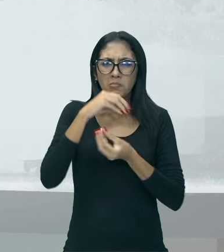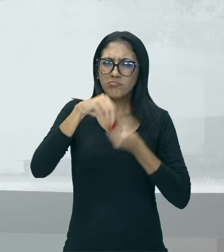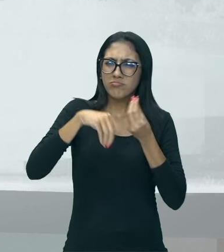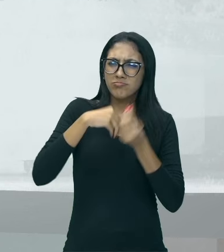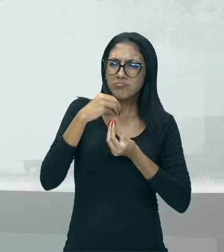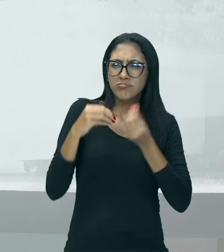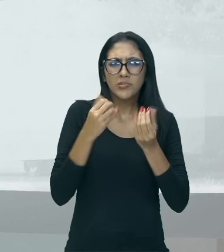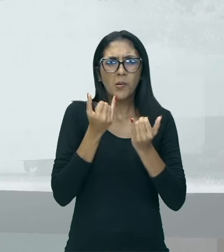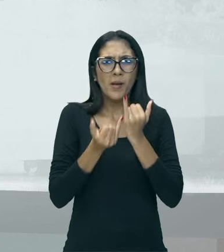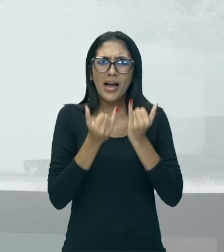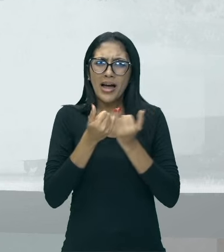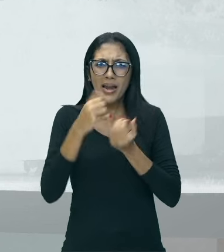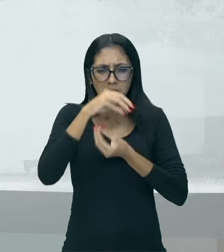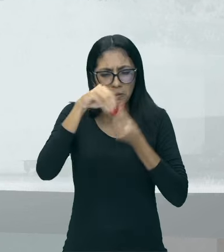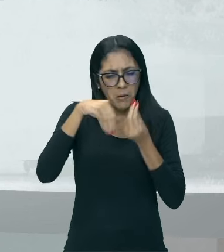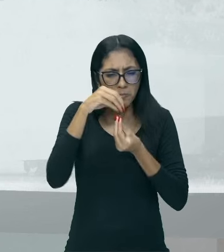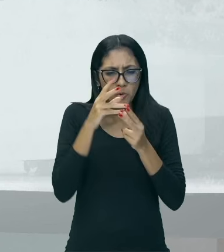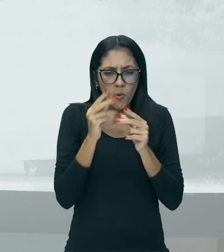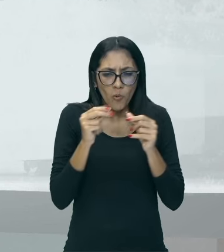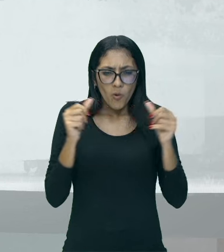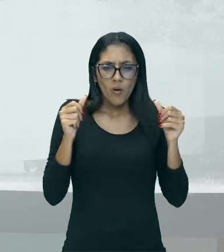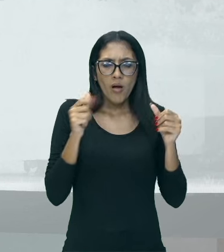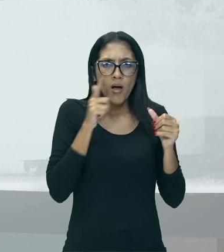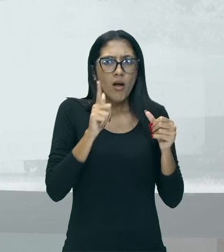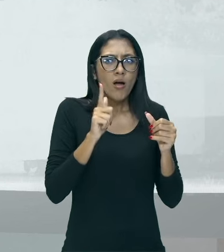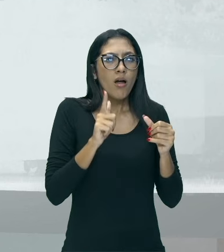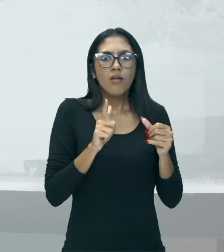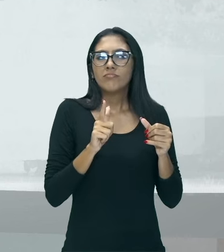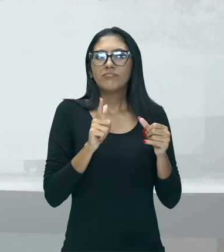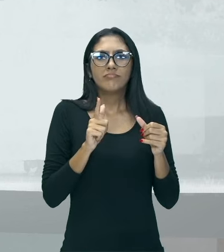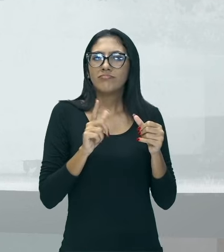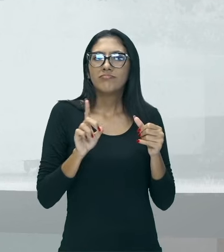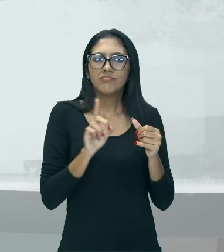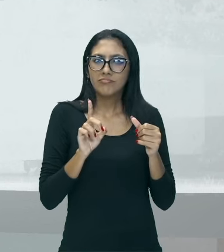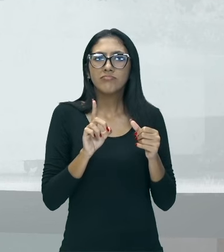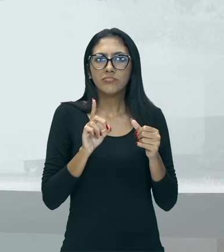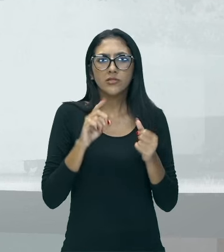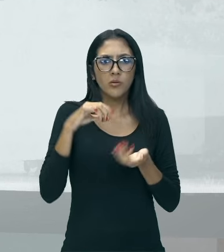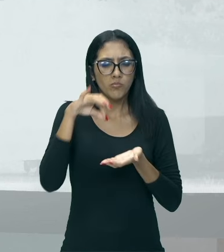aspecto de mistura homogênea, não é verdade? Mas se você deixar ela